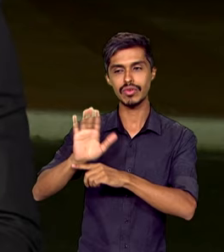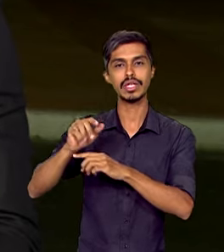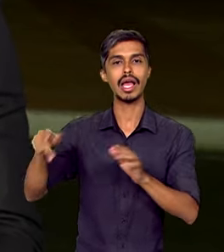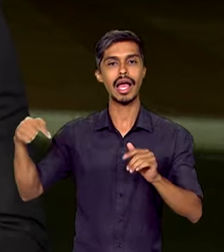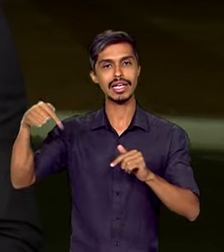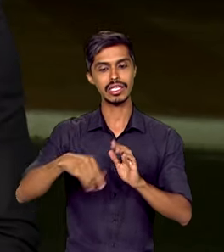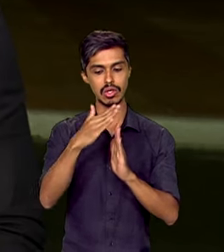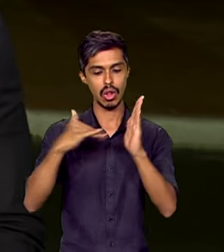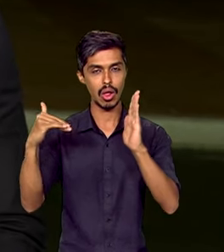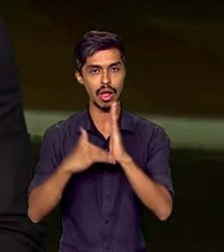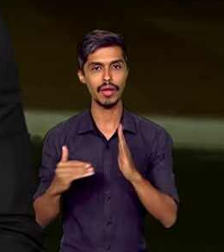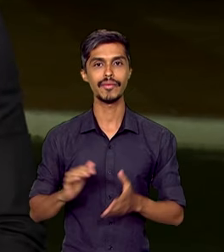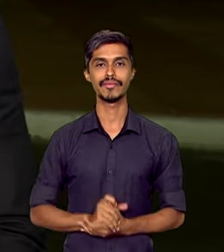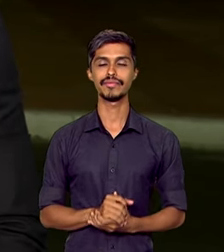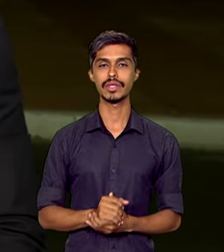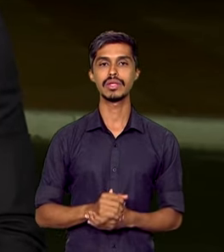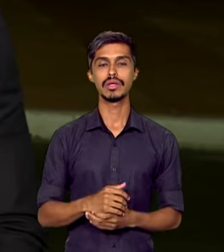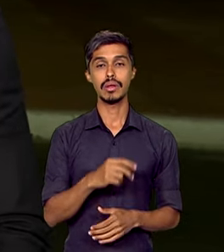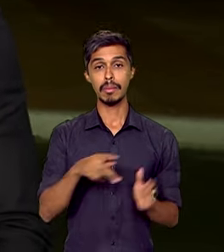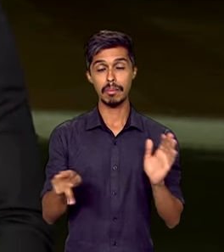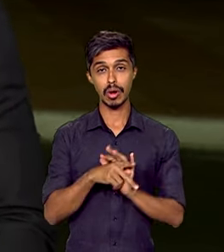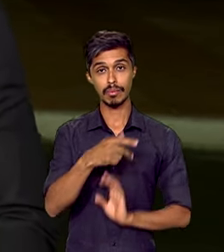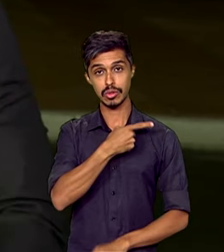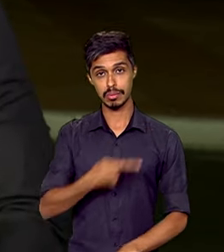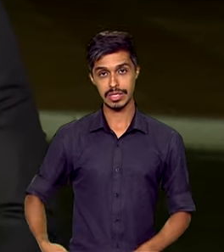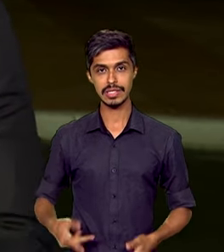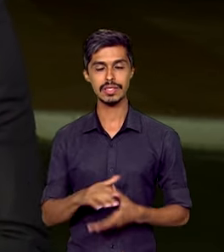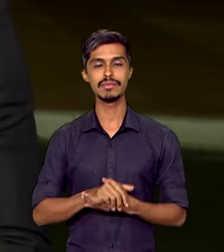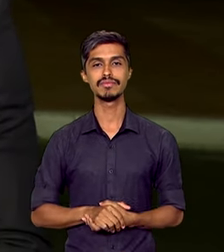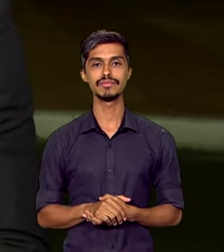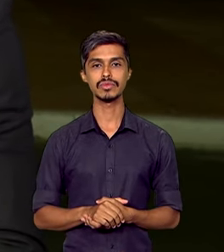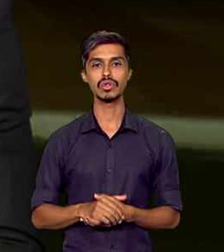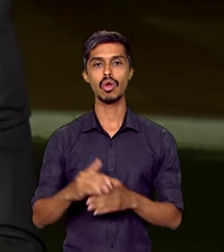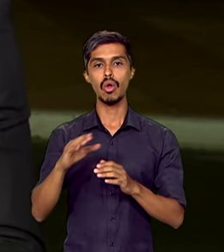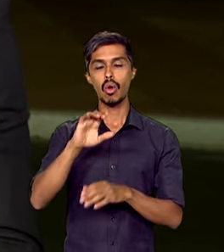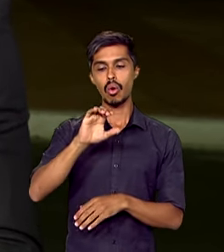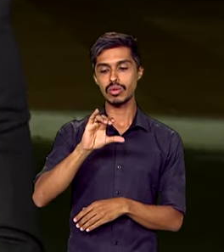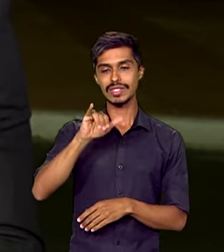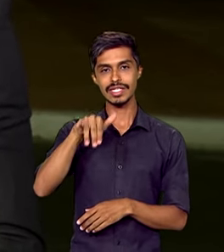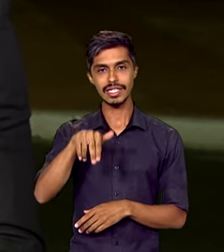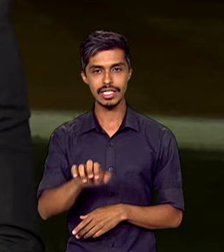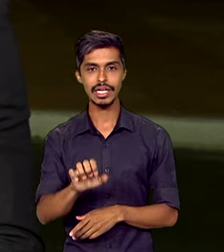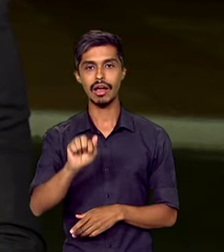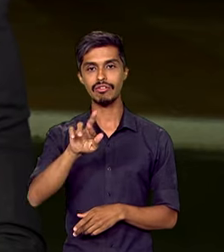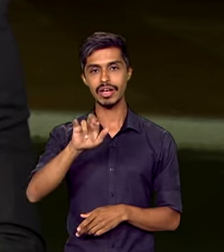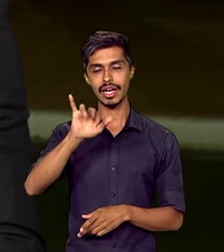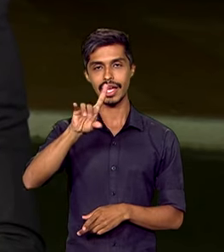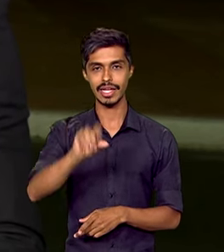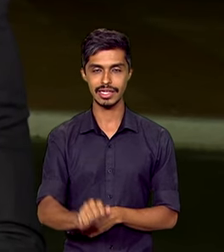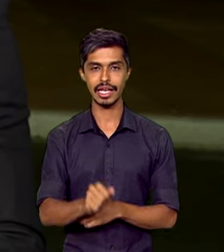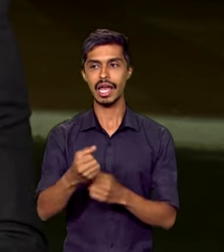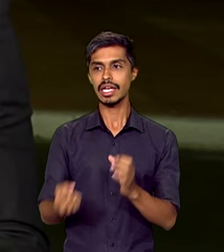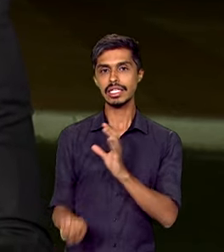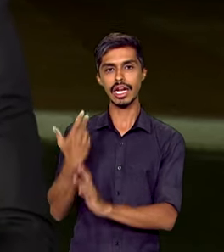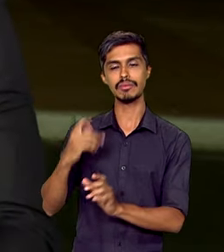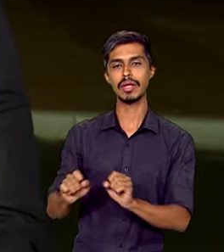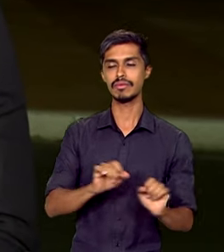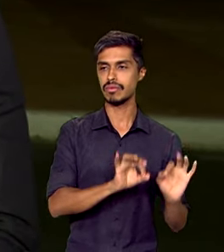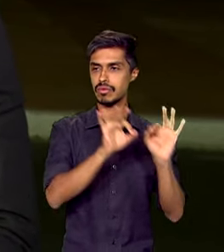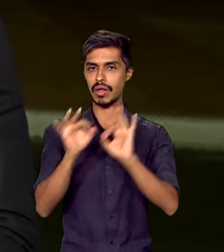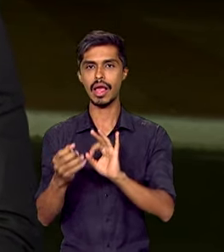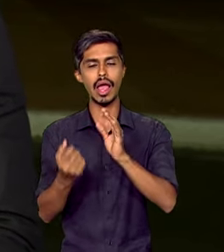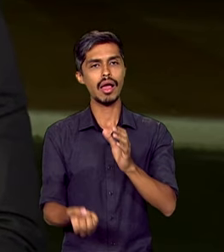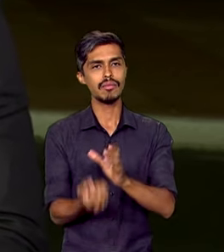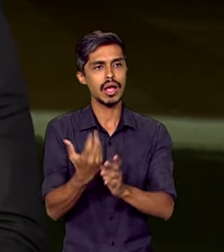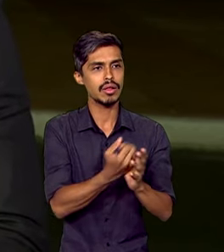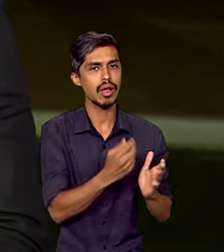Alvorada residência oficial da presidência da república o cine Alvorada como é conhecido foi criado para dar visibilidade à produção